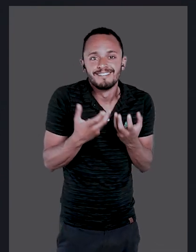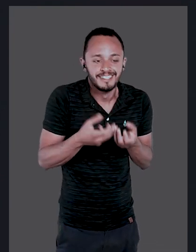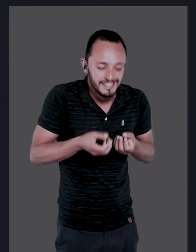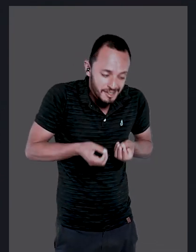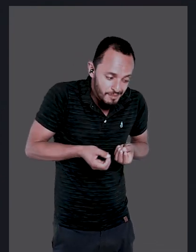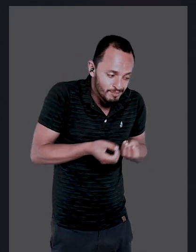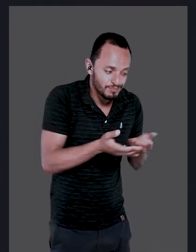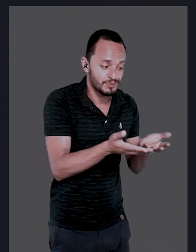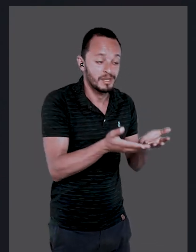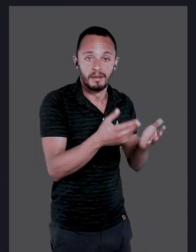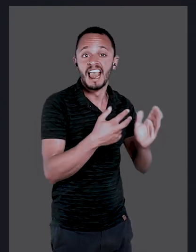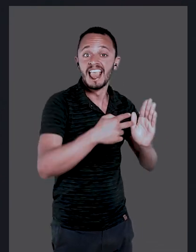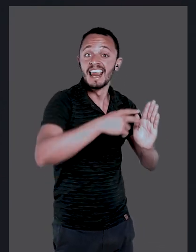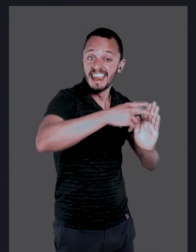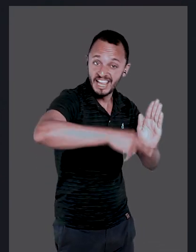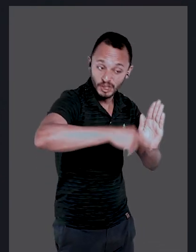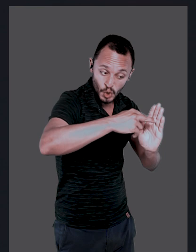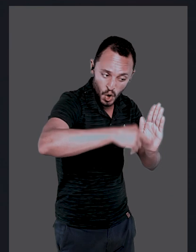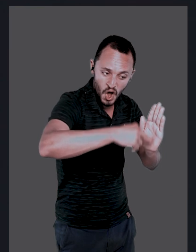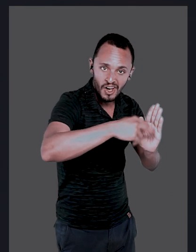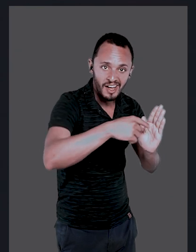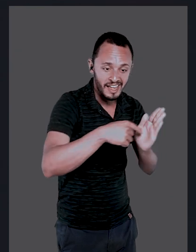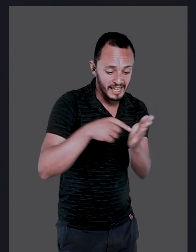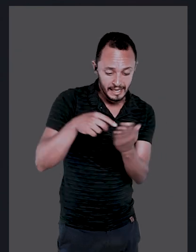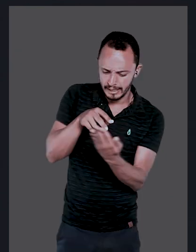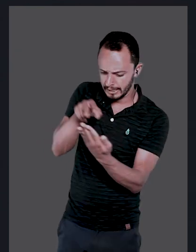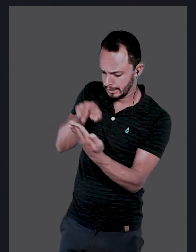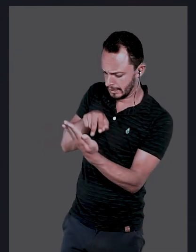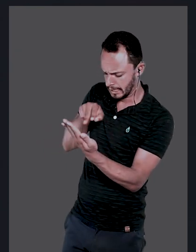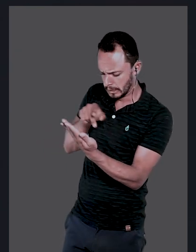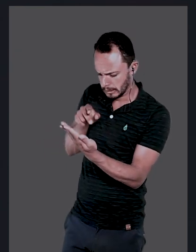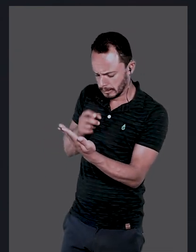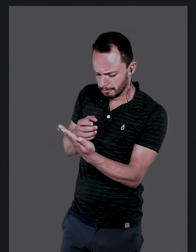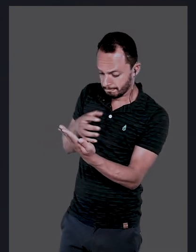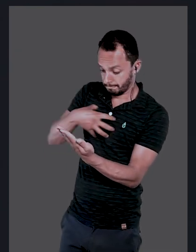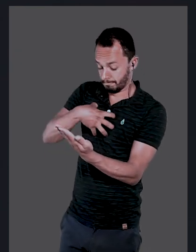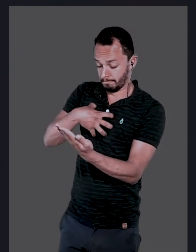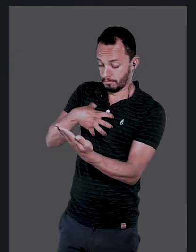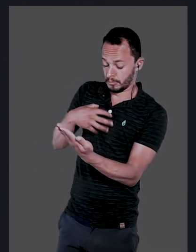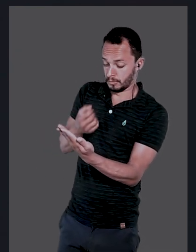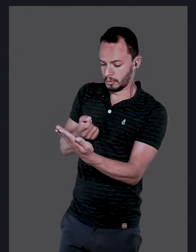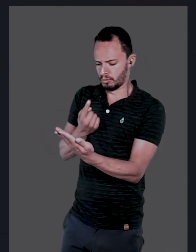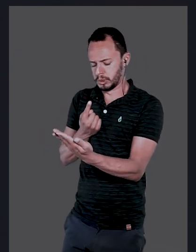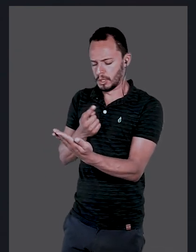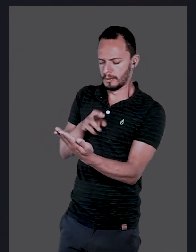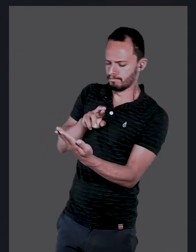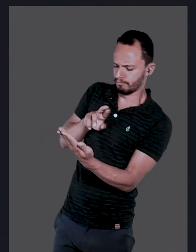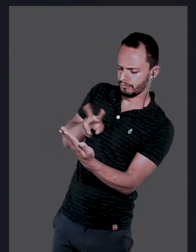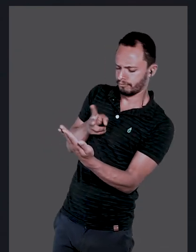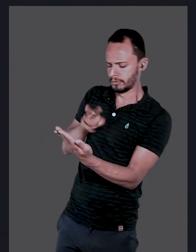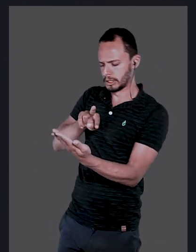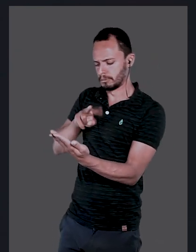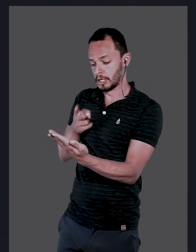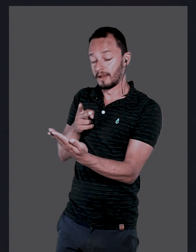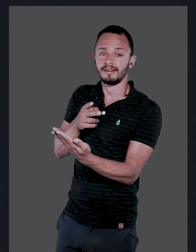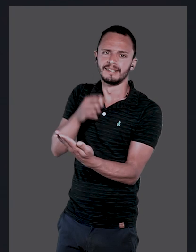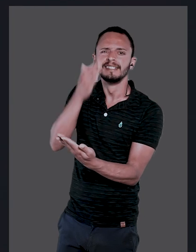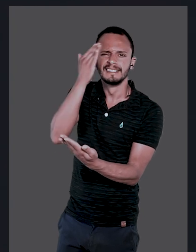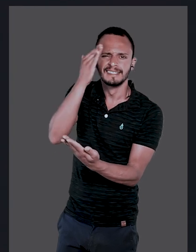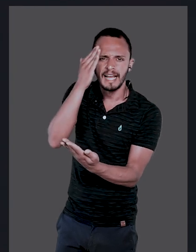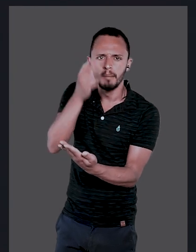alcançar este tipo de contrato com o leitor, que é o de obrigar o leitor a sentir que chegou a uma terra que não é